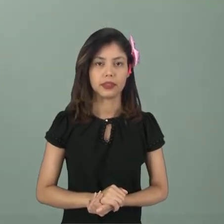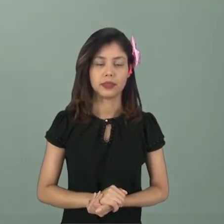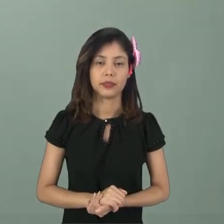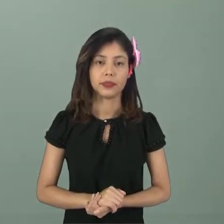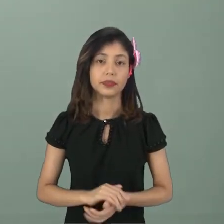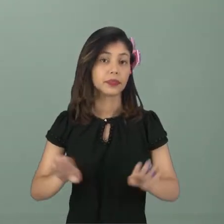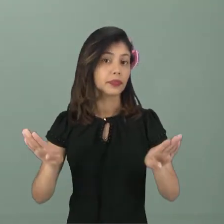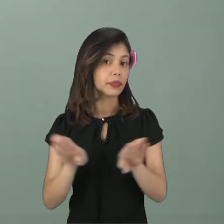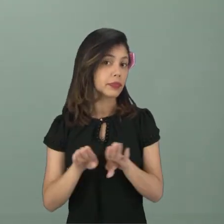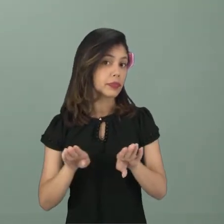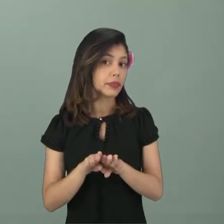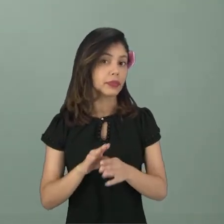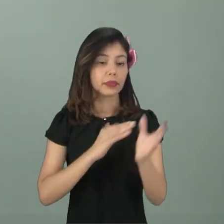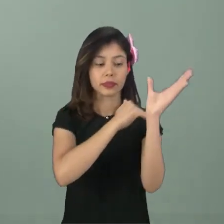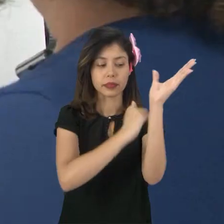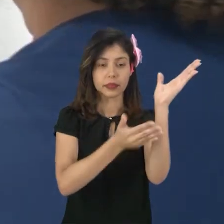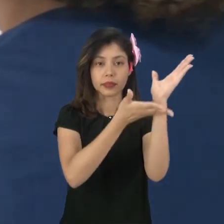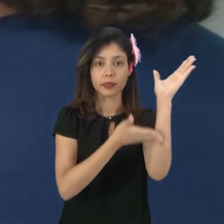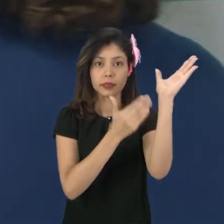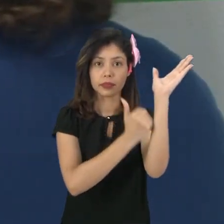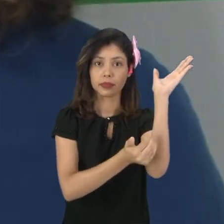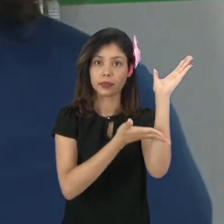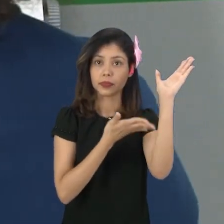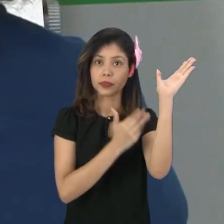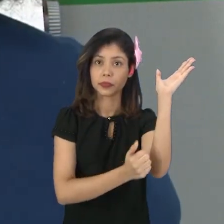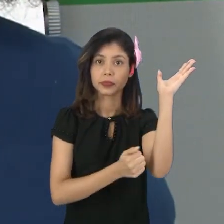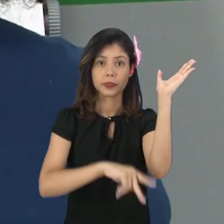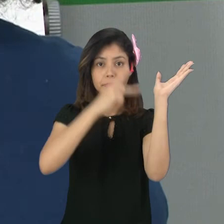E temos também os seringueiros.